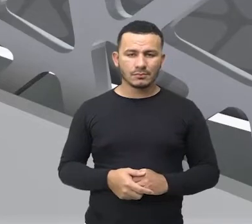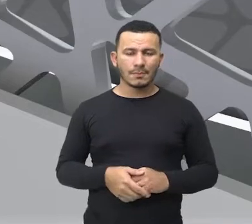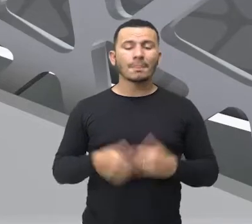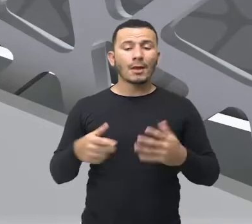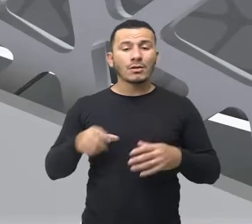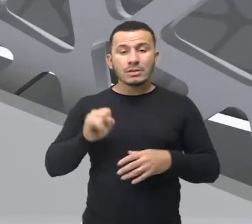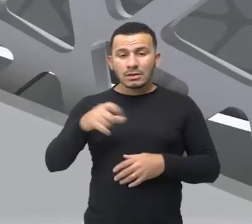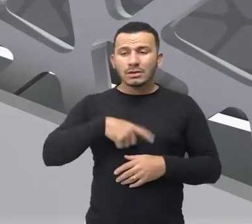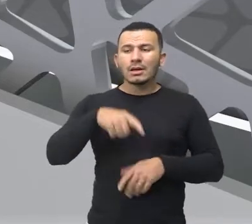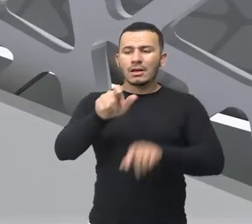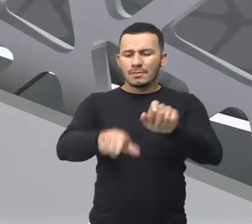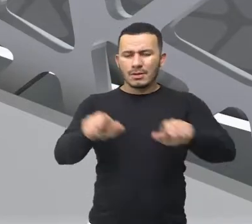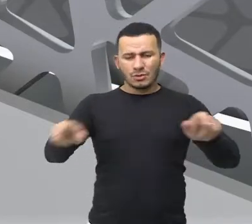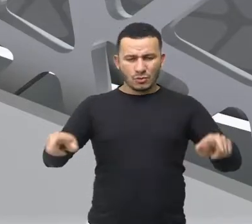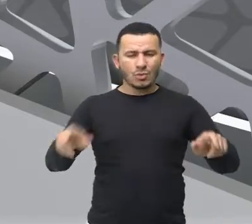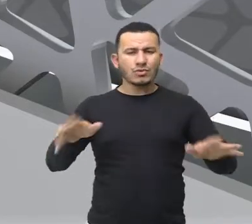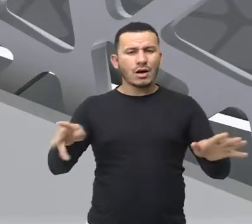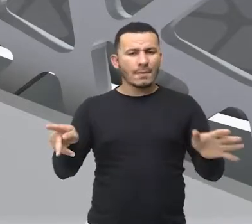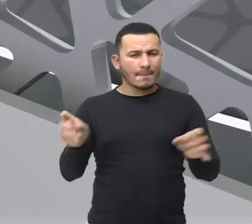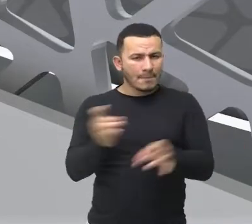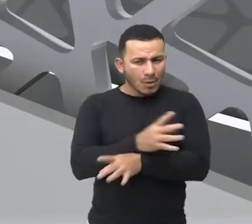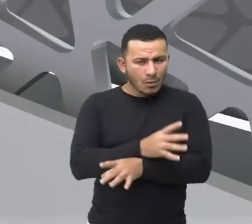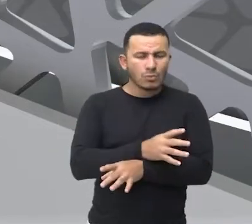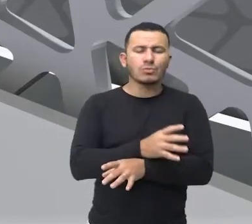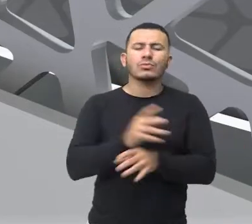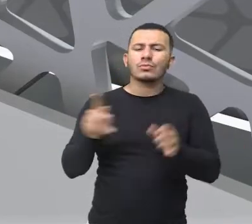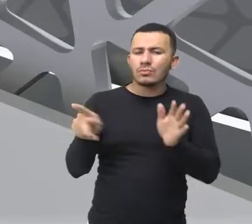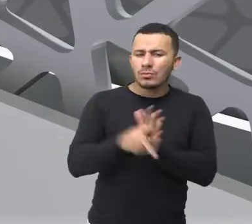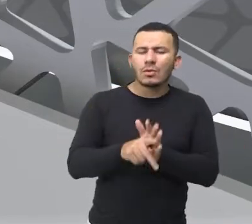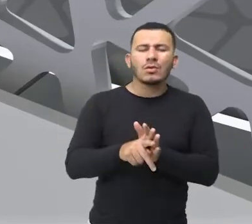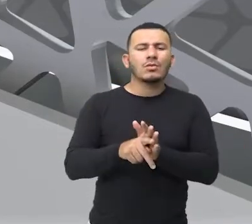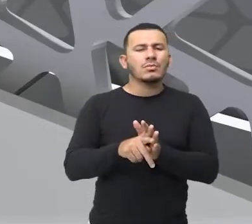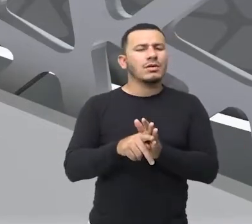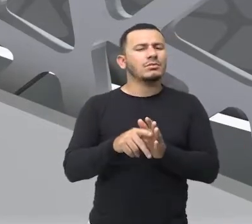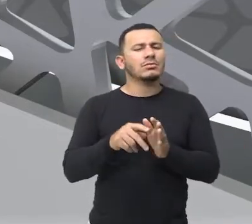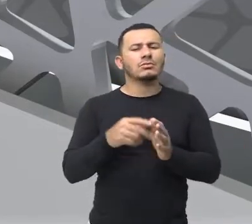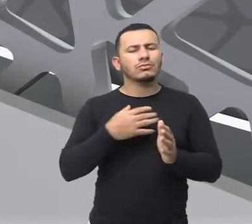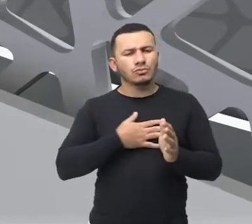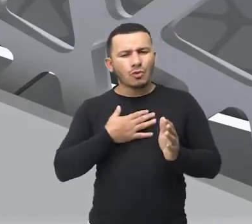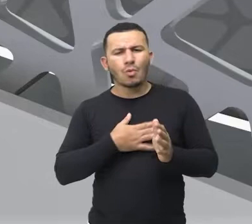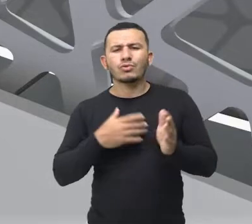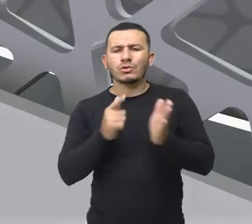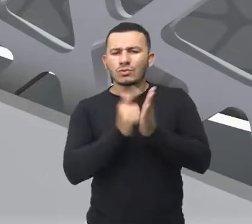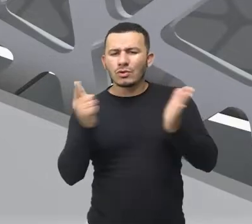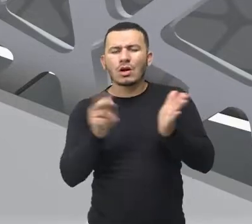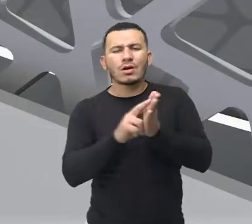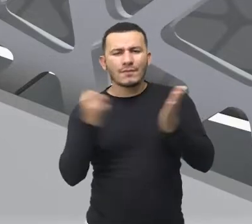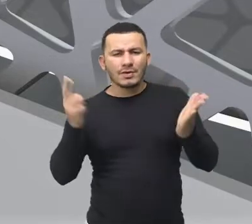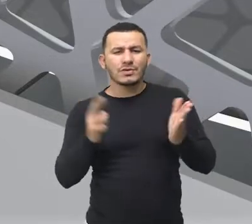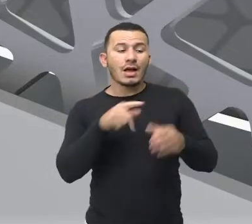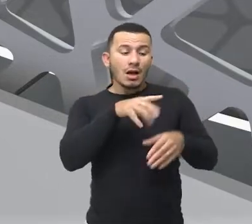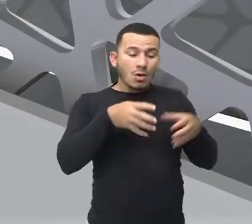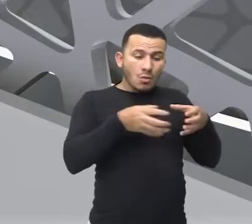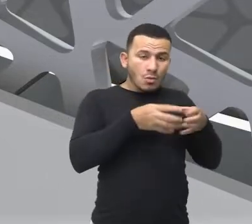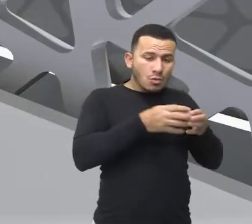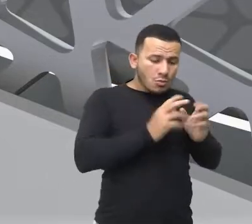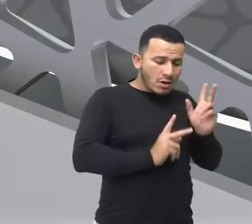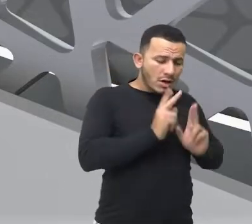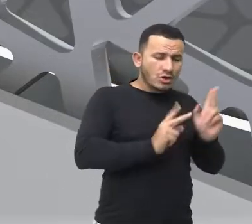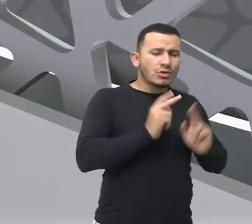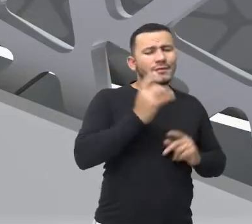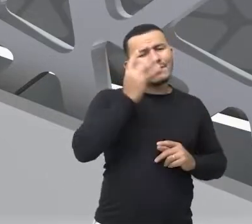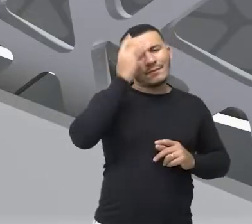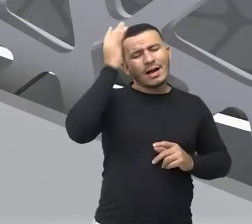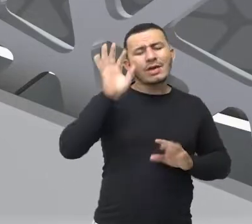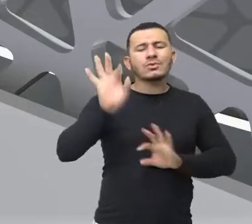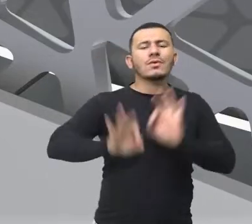determinado público, fica fácil o veículo selecionar as matérias, as notícias que serão de